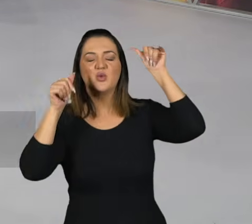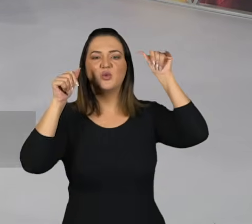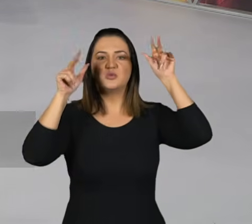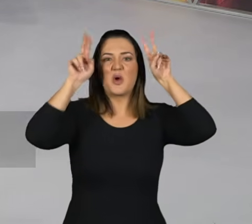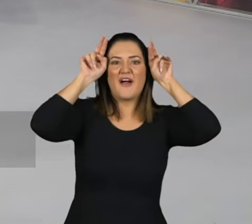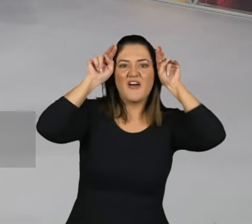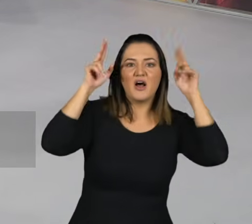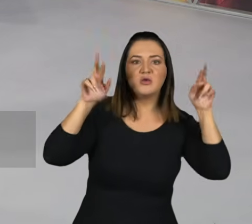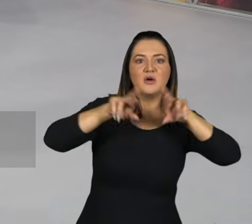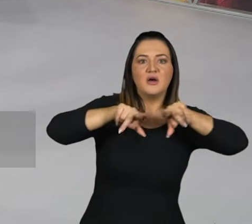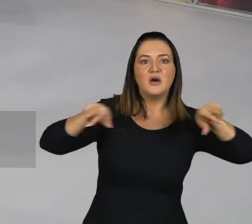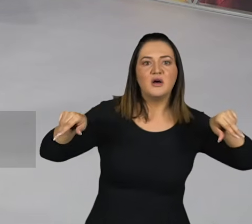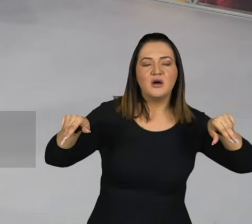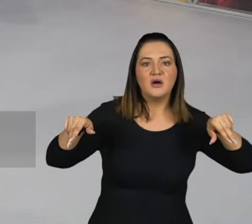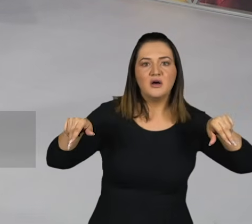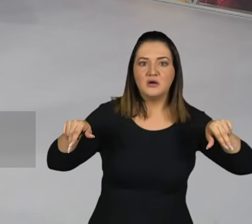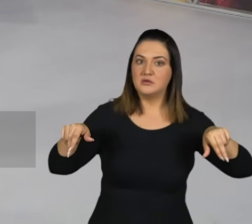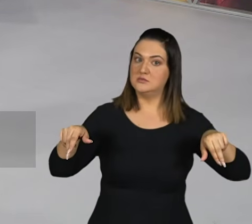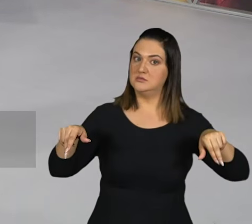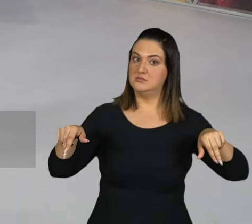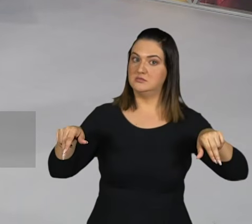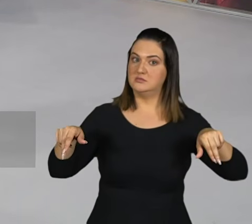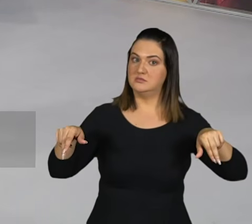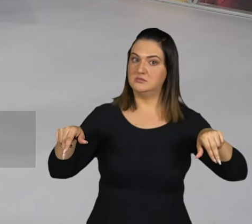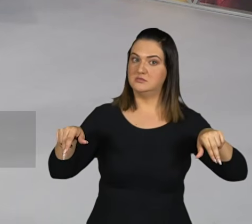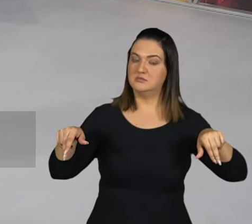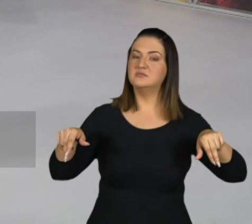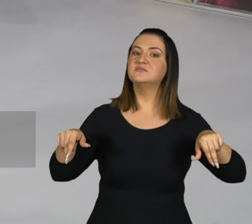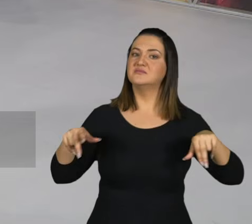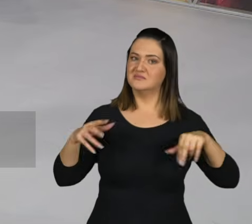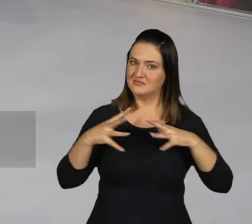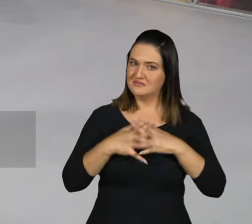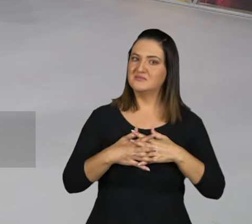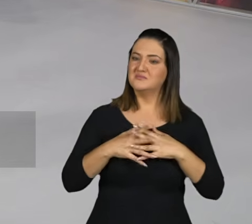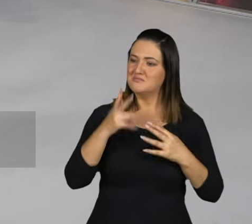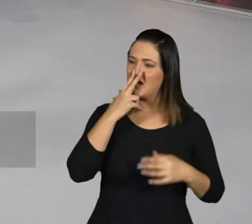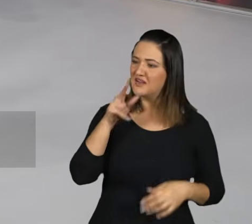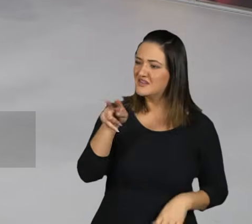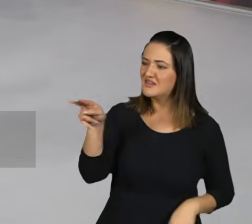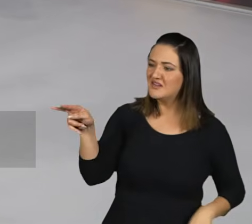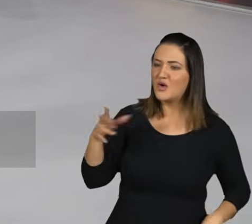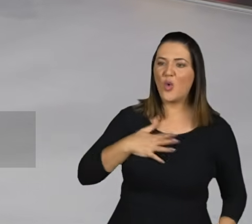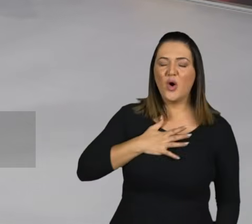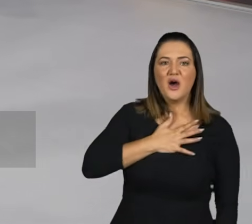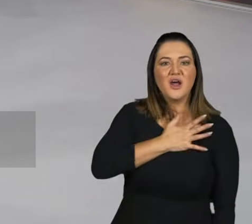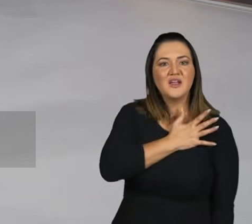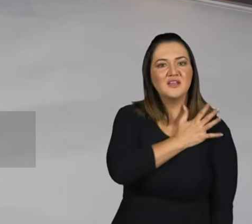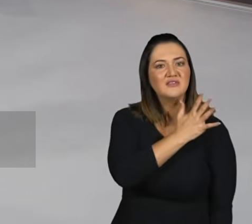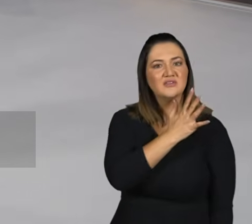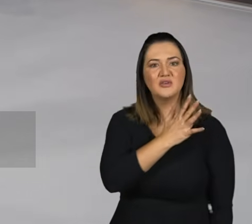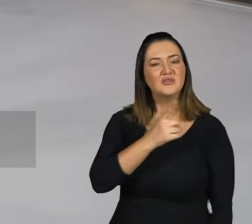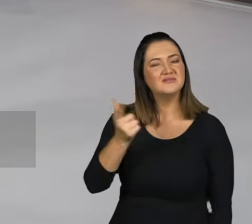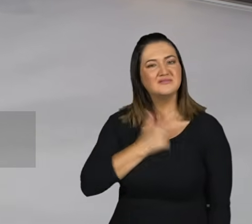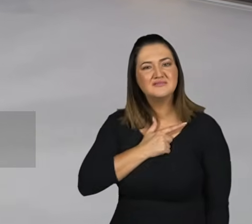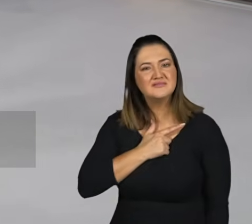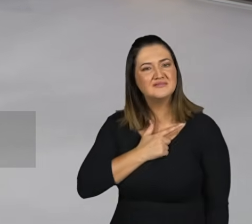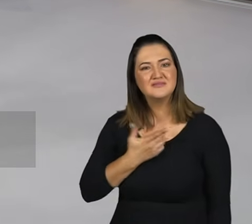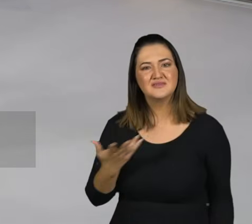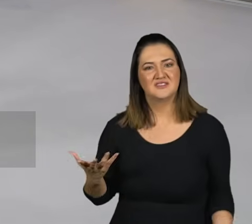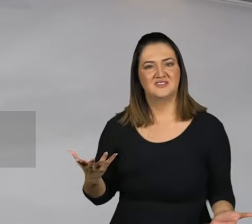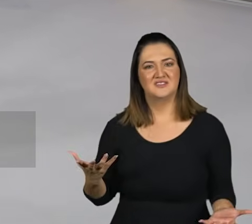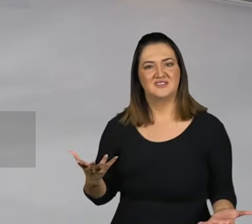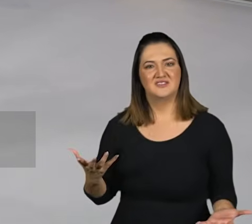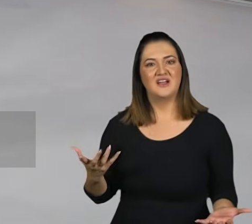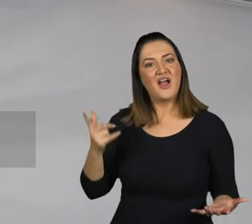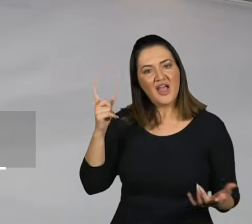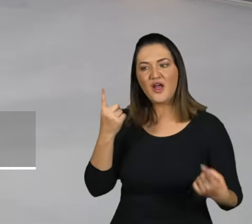que, e tudo isso atribuem ao Espírito Santo. Veja, as pessoas chegaram ao ridículo, as pessoas chegaram ao